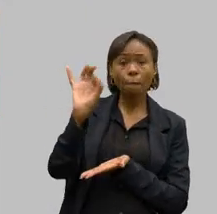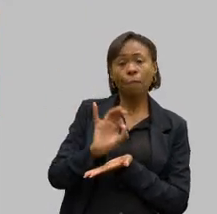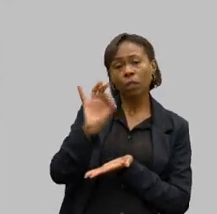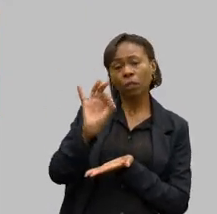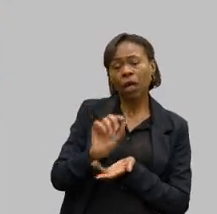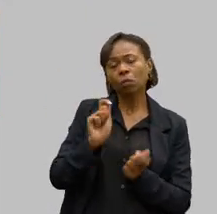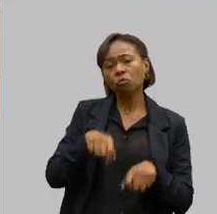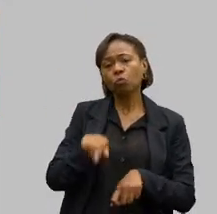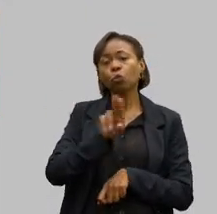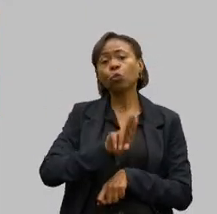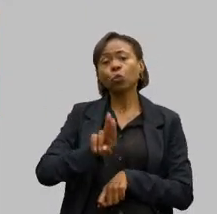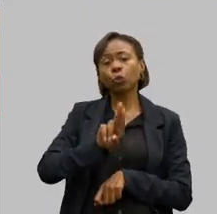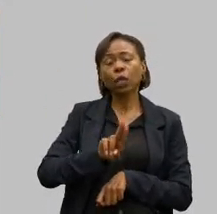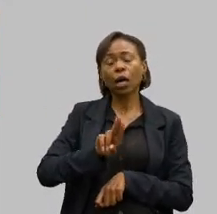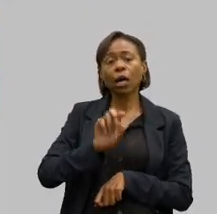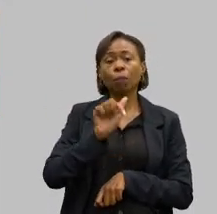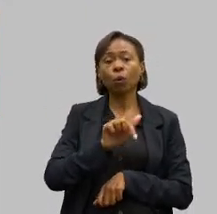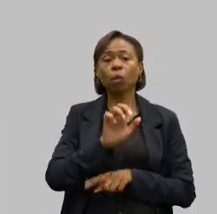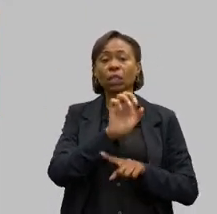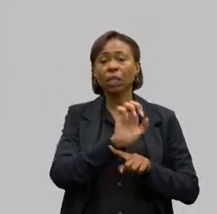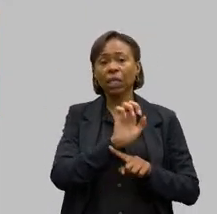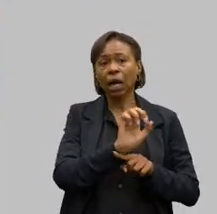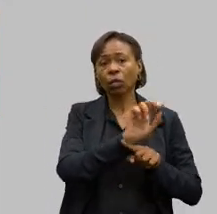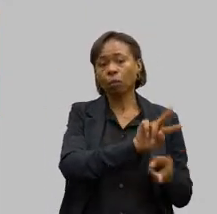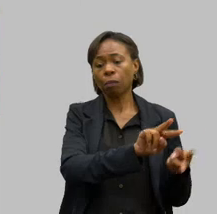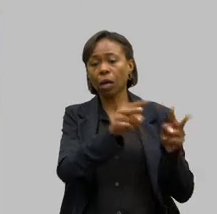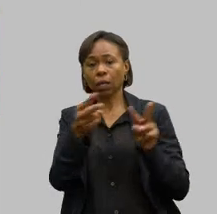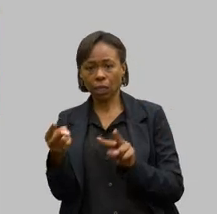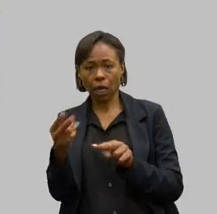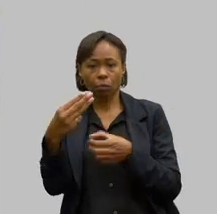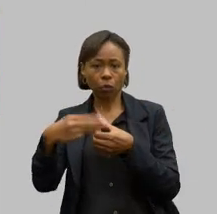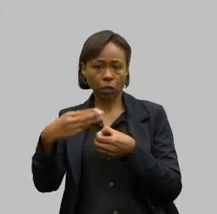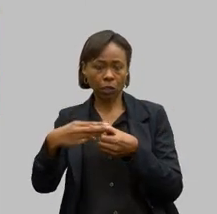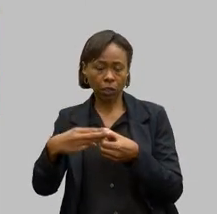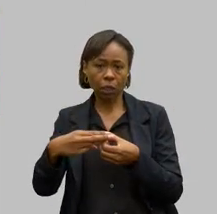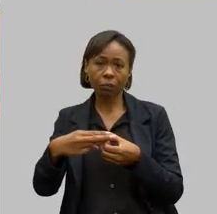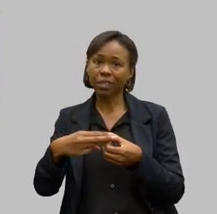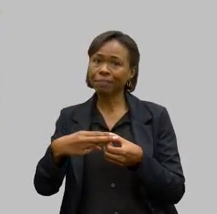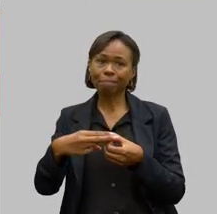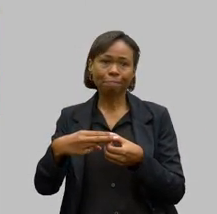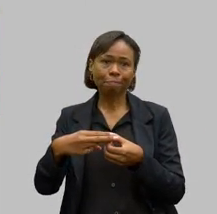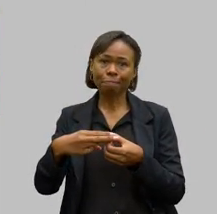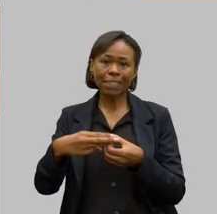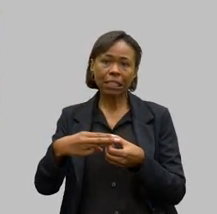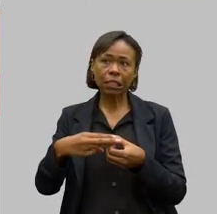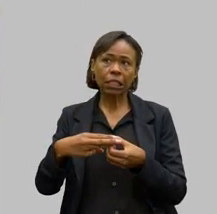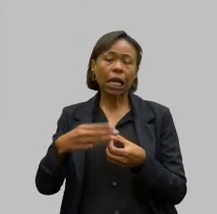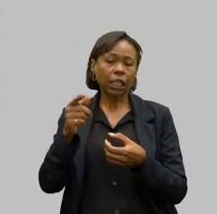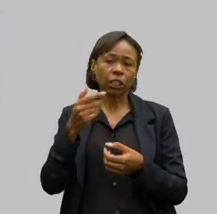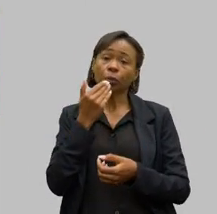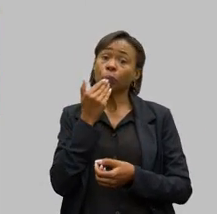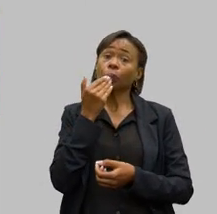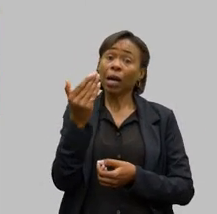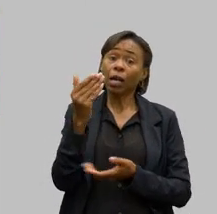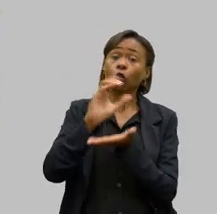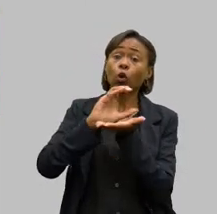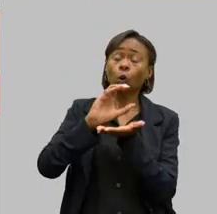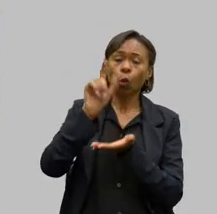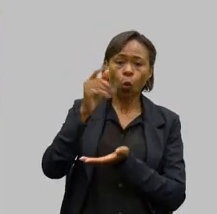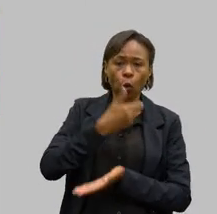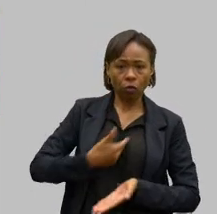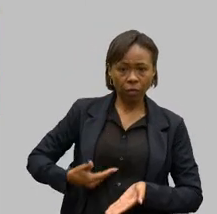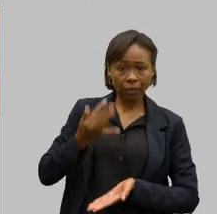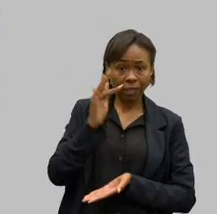para o Estado repassar para os municípios, nós abrimos mão e pedimos ao governo federal que repasse direto para os municípios. Então,